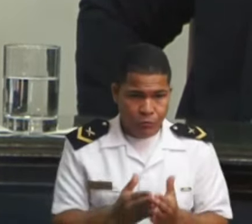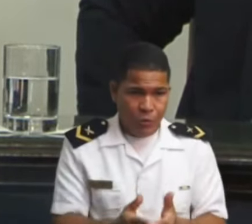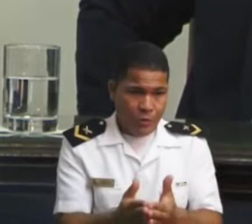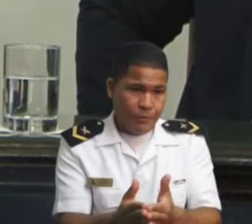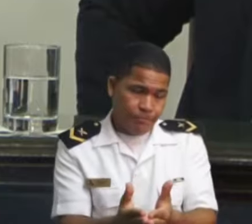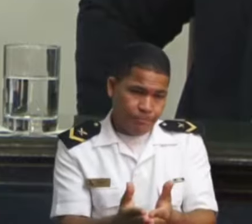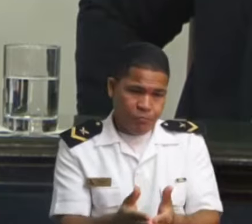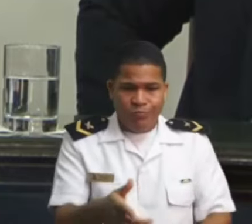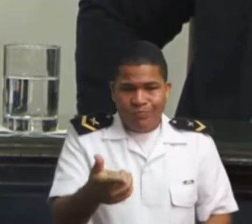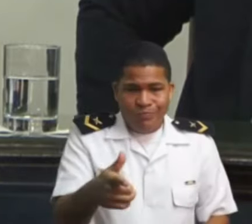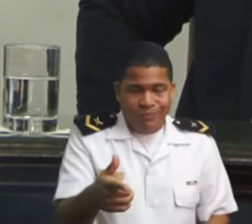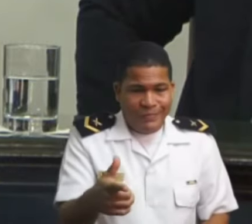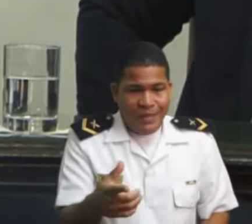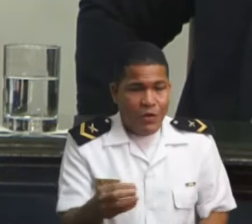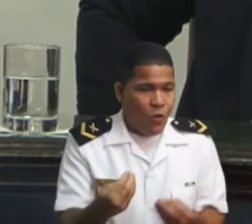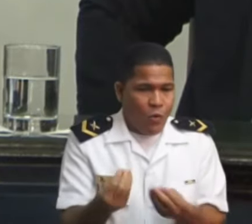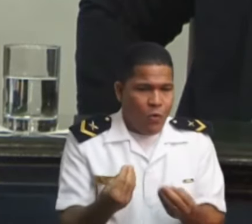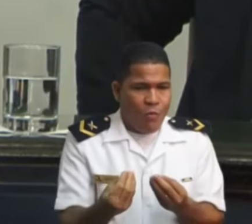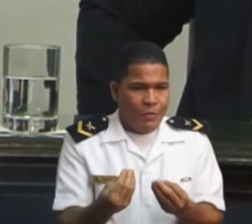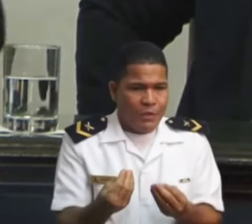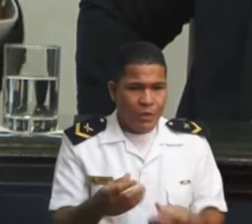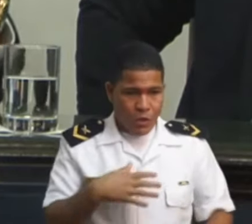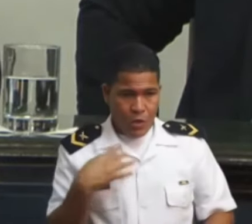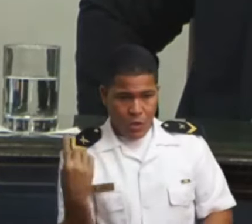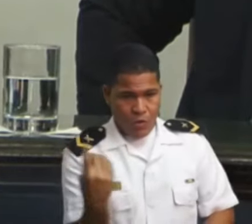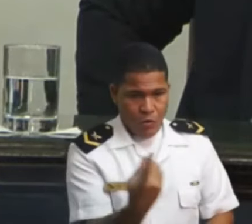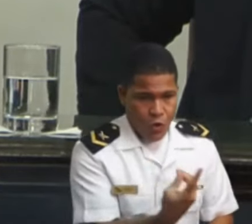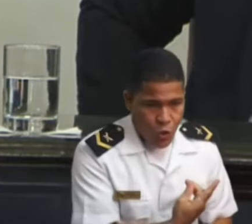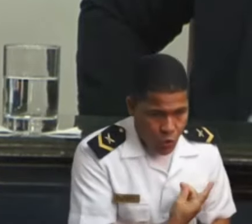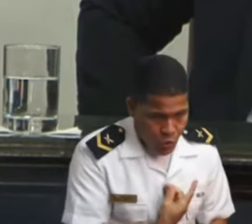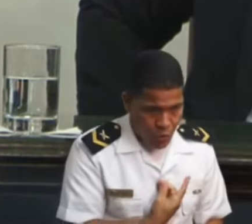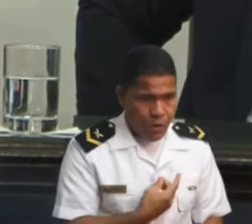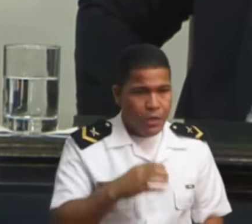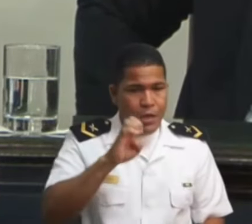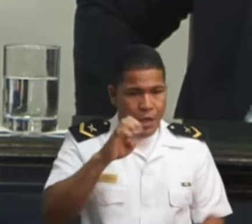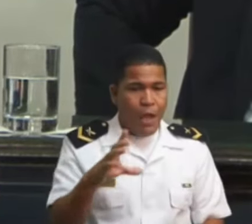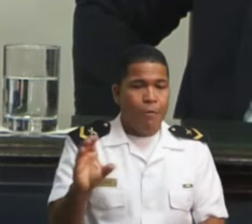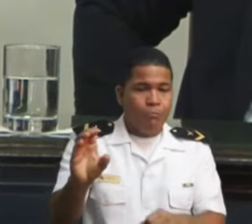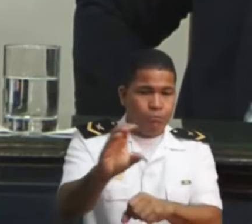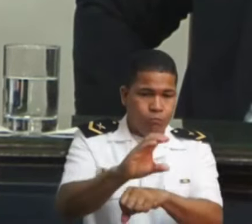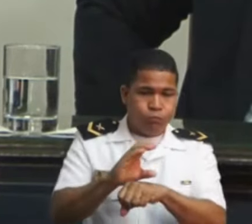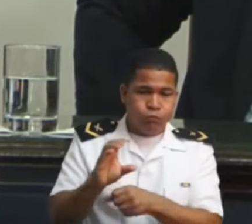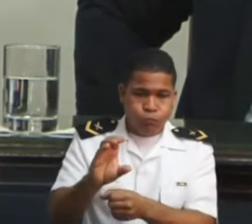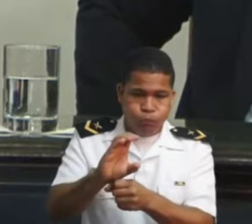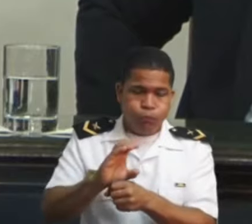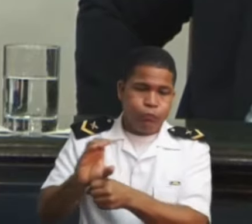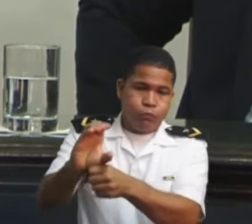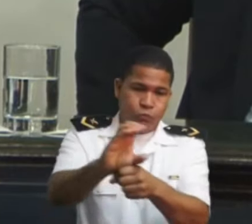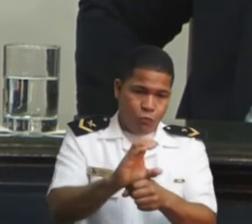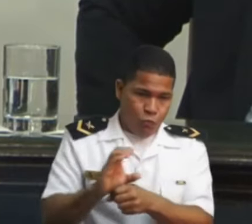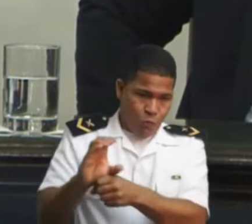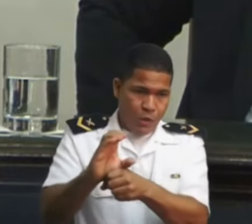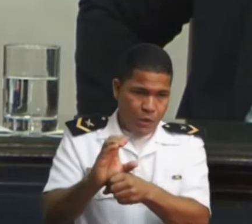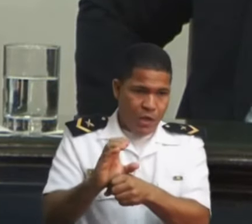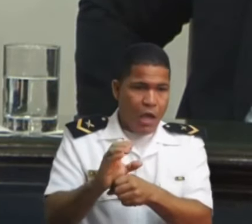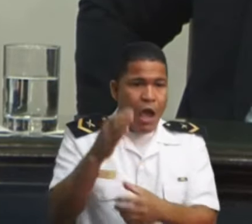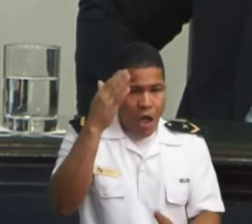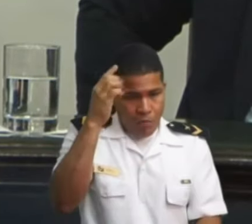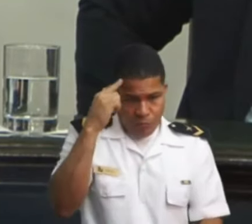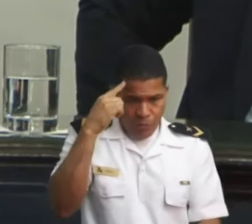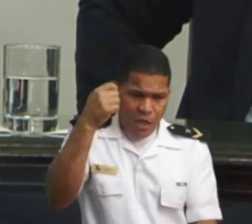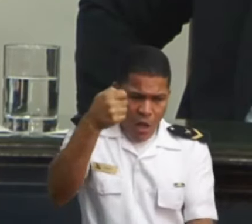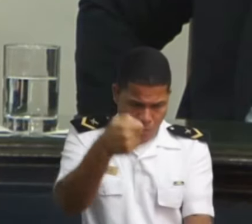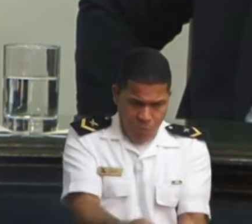única pessoa. Então, somos um colegiado, né? E assim decidimos, né?